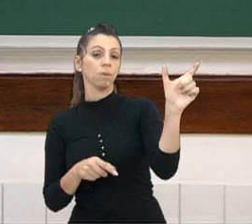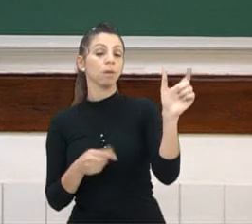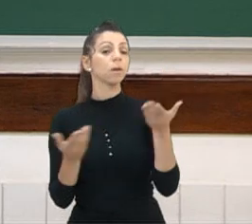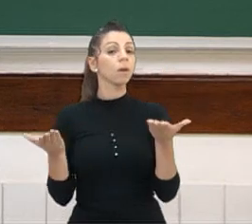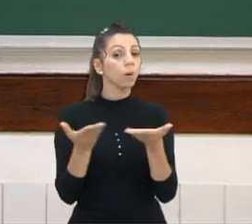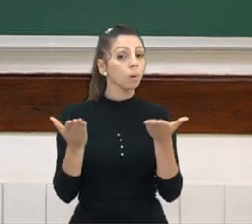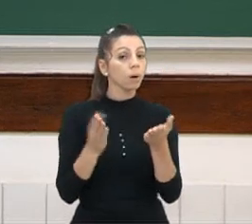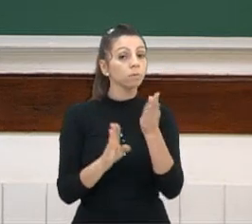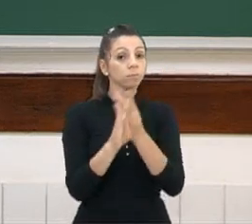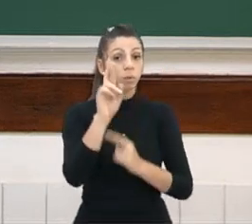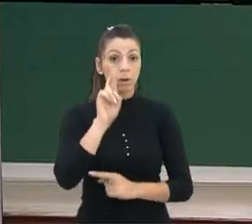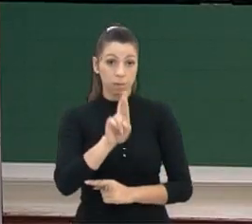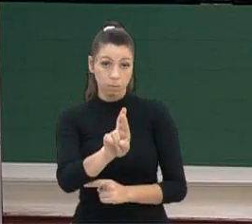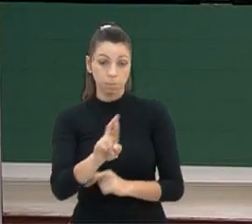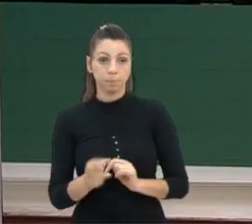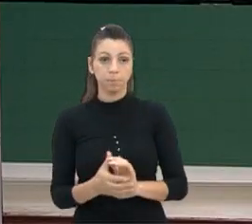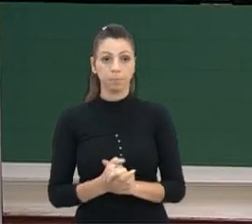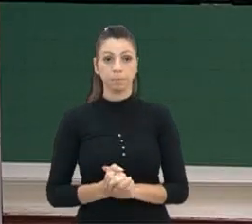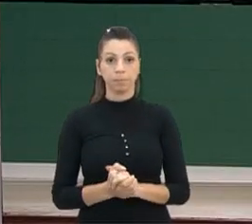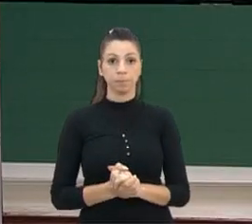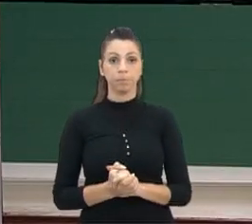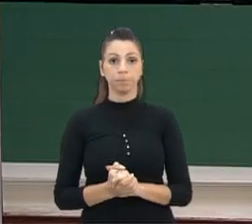dela.